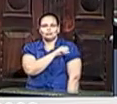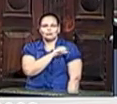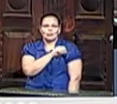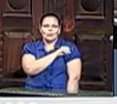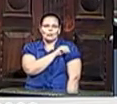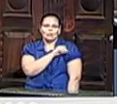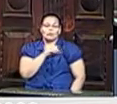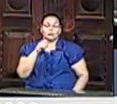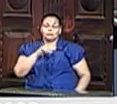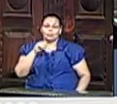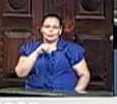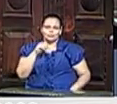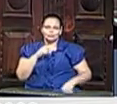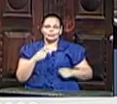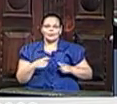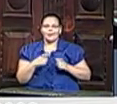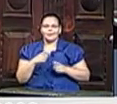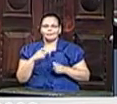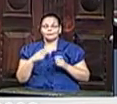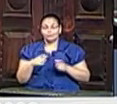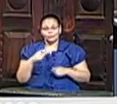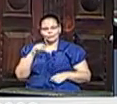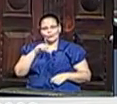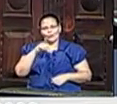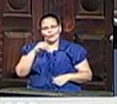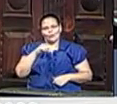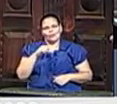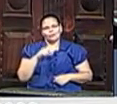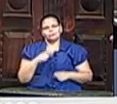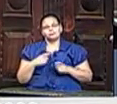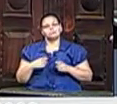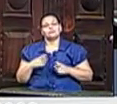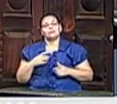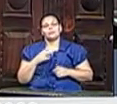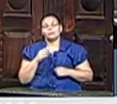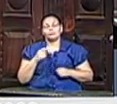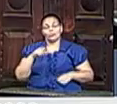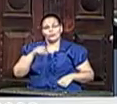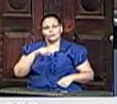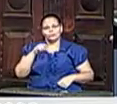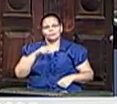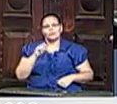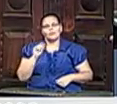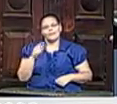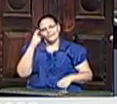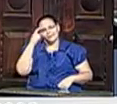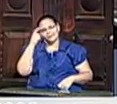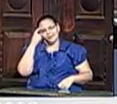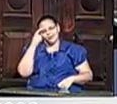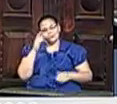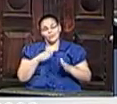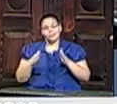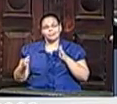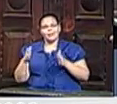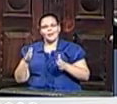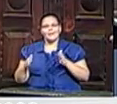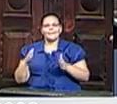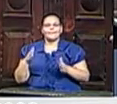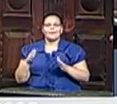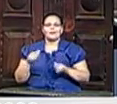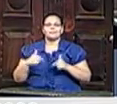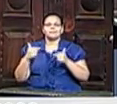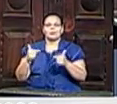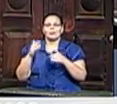ensino médio ou era pensado como uma etapa preparatória para o ensino superior, ou era pensado como uma etapa para se realizar a formação